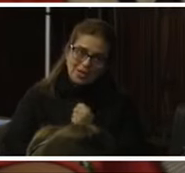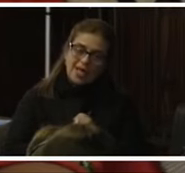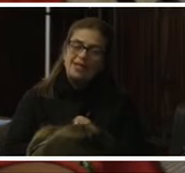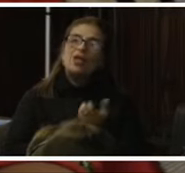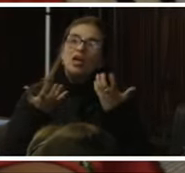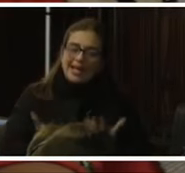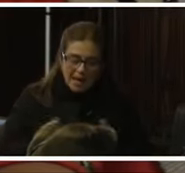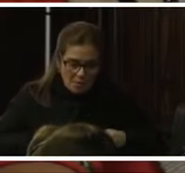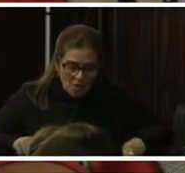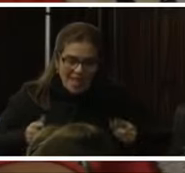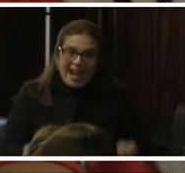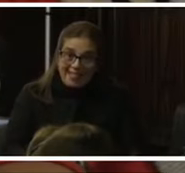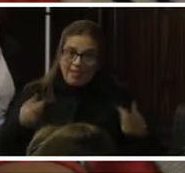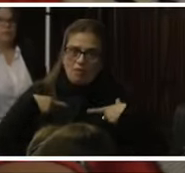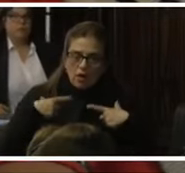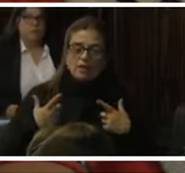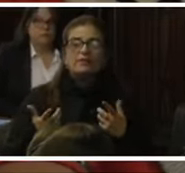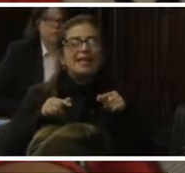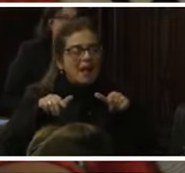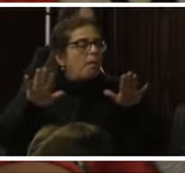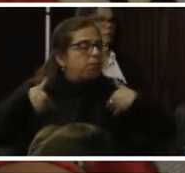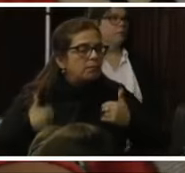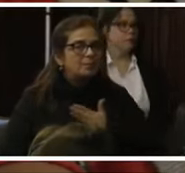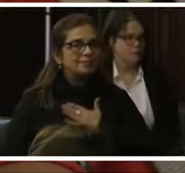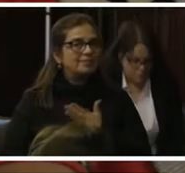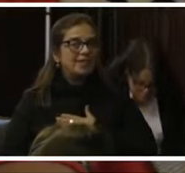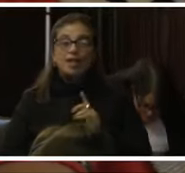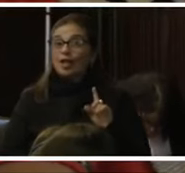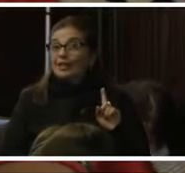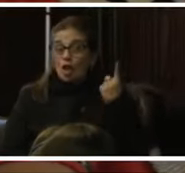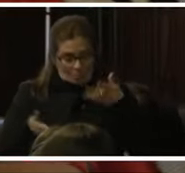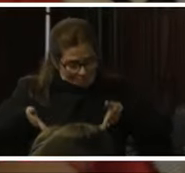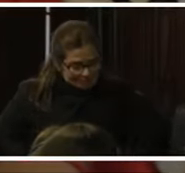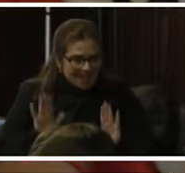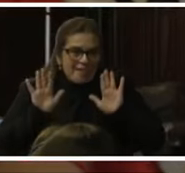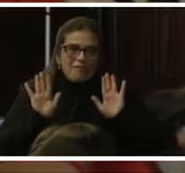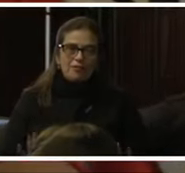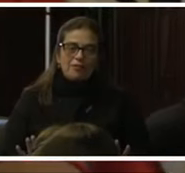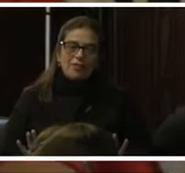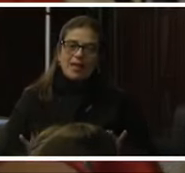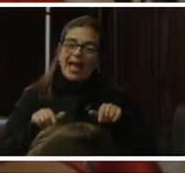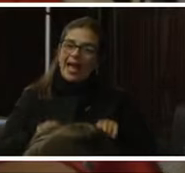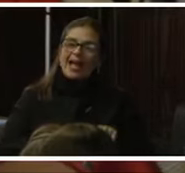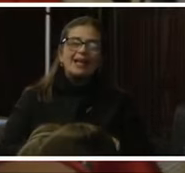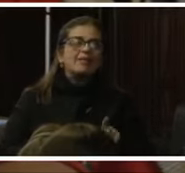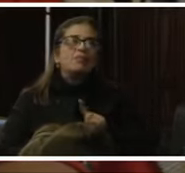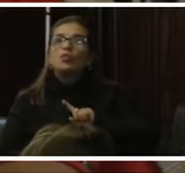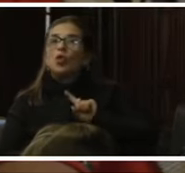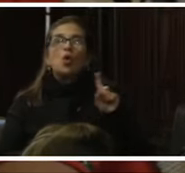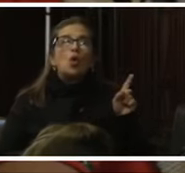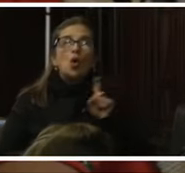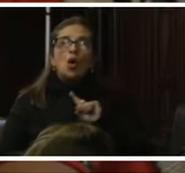essa terra pertencia à noite porque nós somo originária dessa terra porque nós não posso